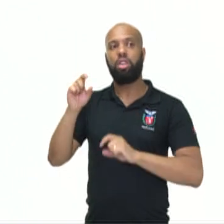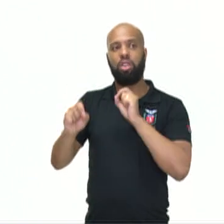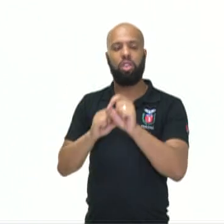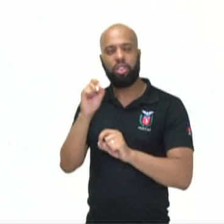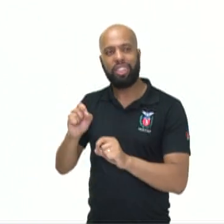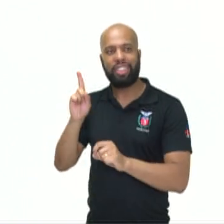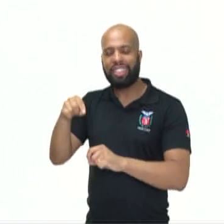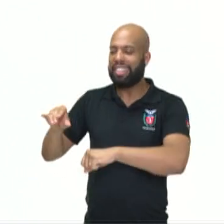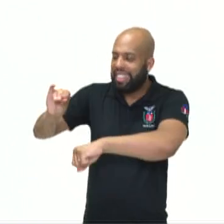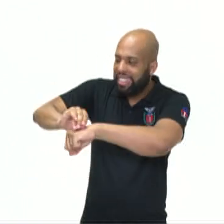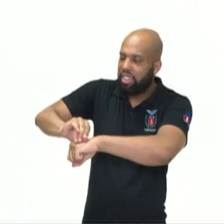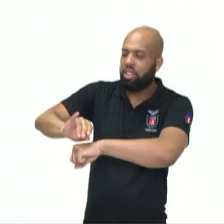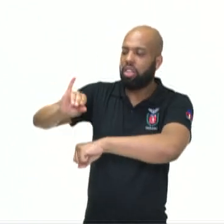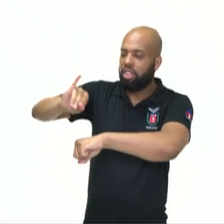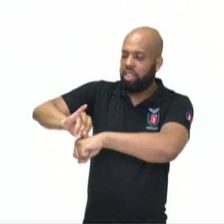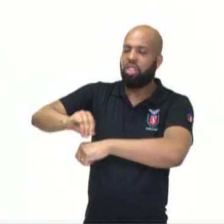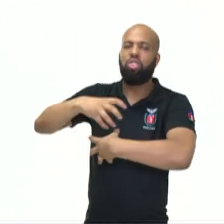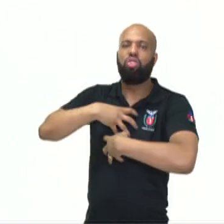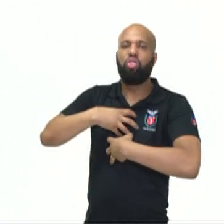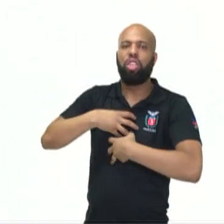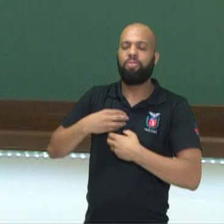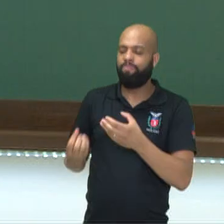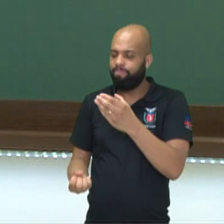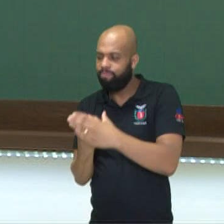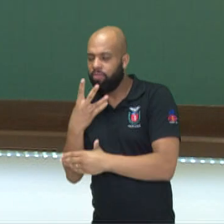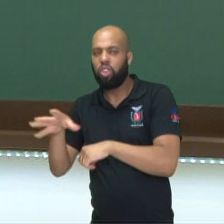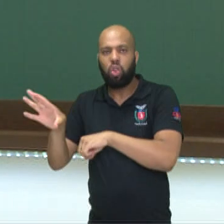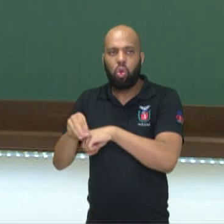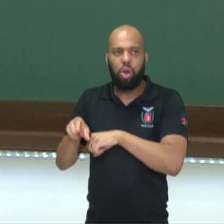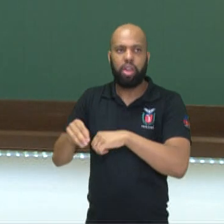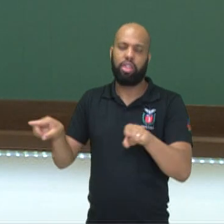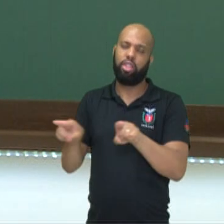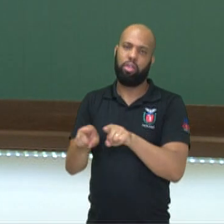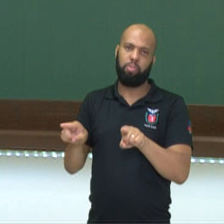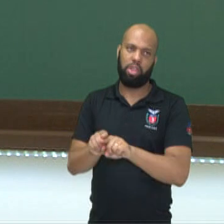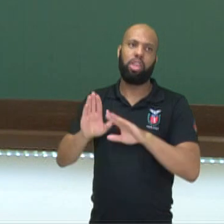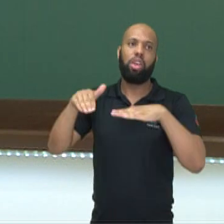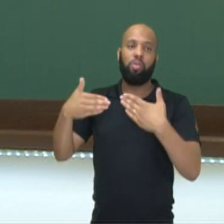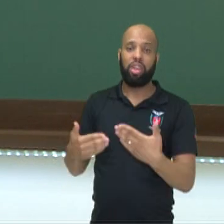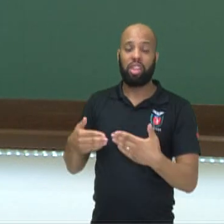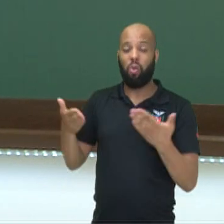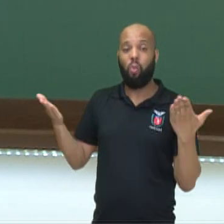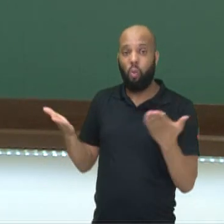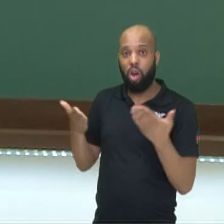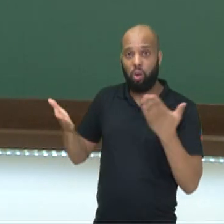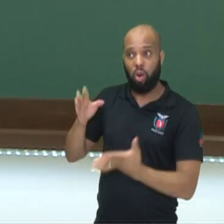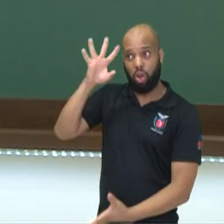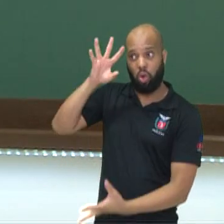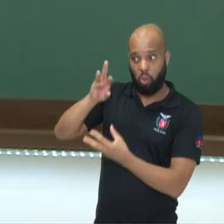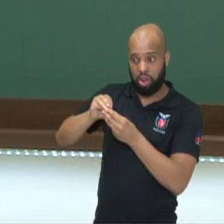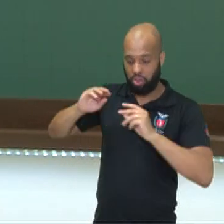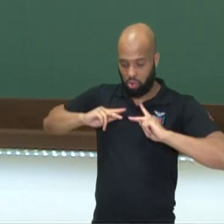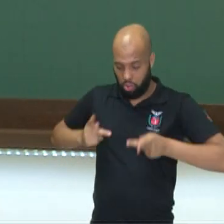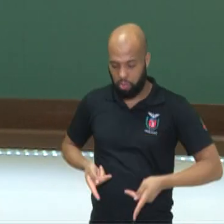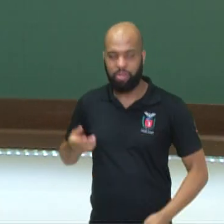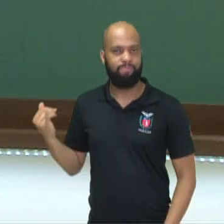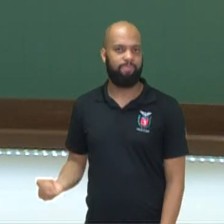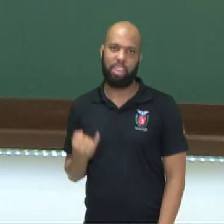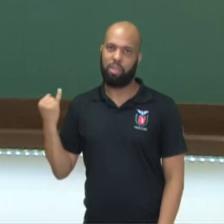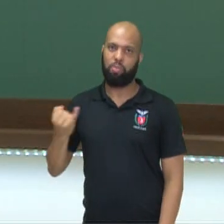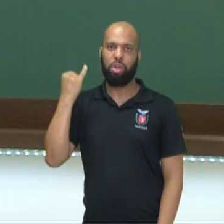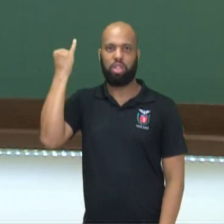na formulação de conhecimento. Então, o entendimento humano é essencial